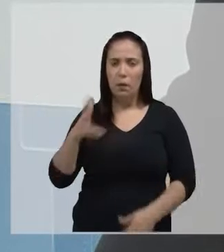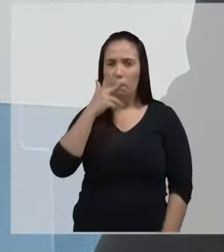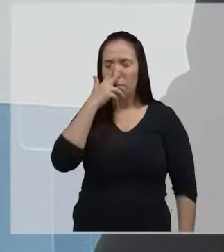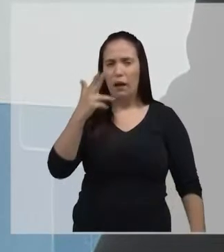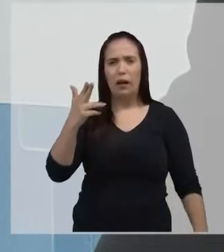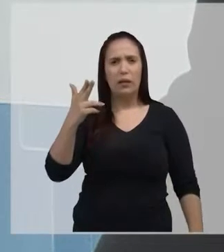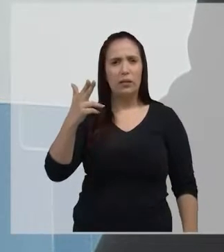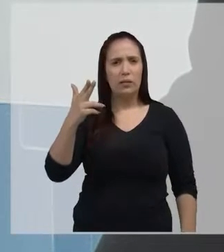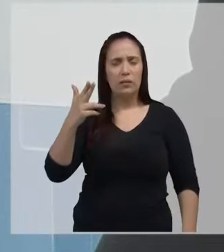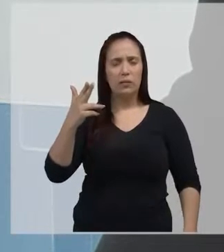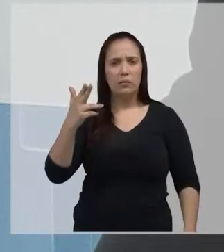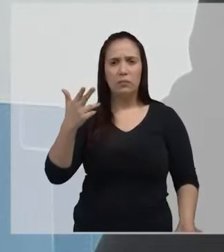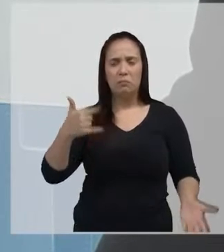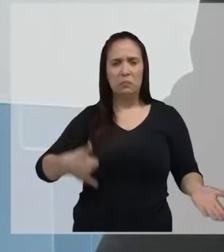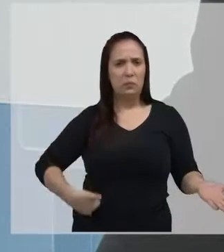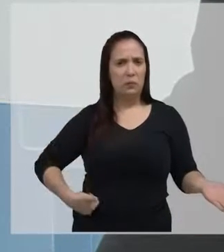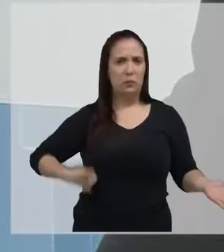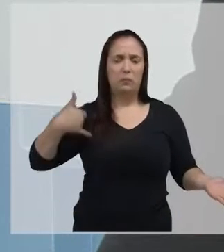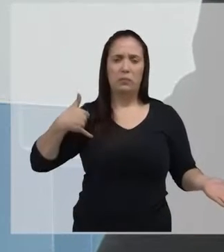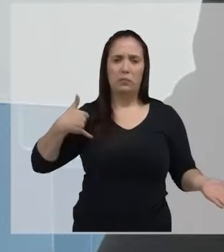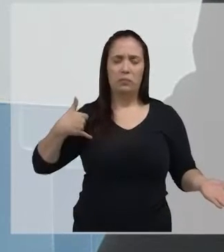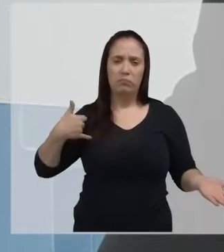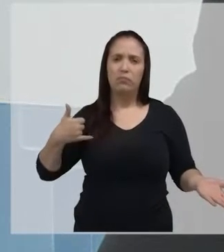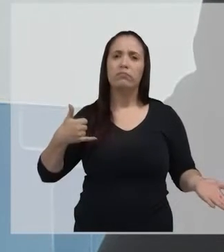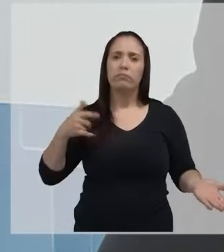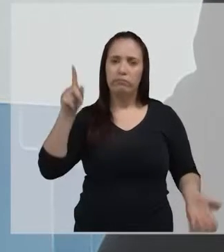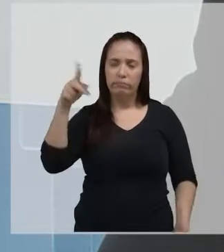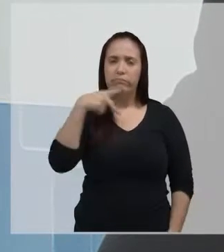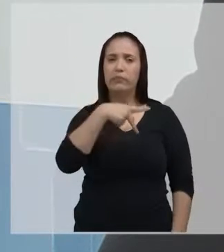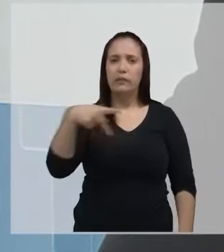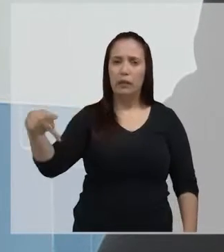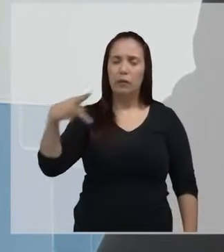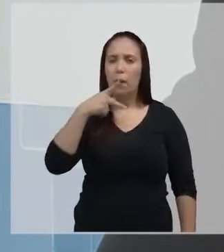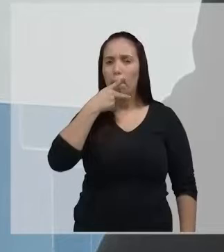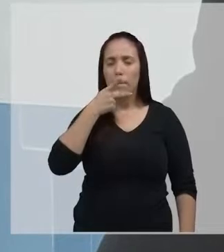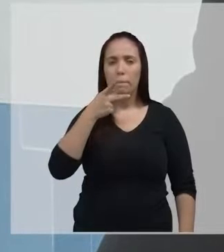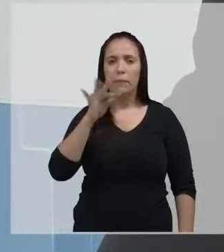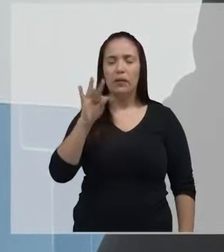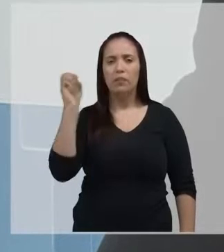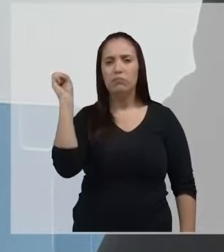arrogância, o PT, vamos ser bem claros, o PT a nível nacional foi de uma arrogância